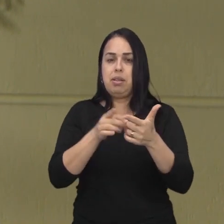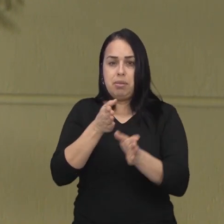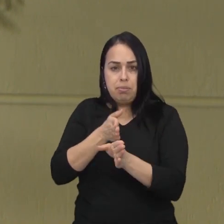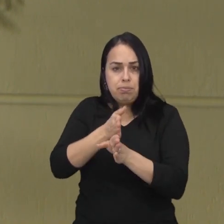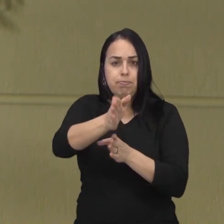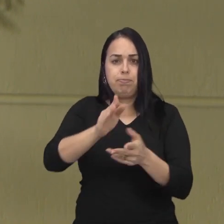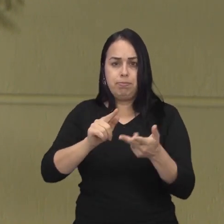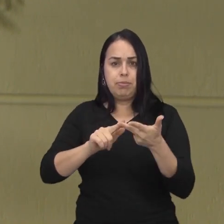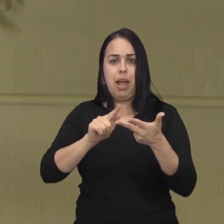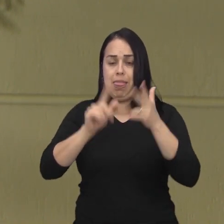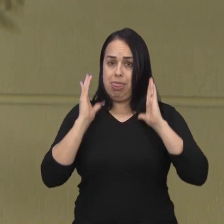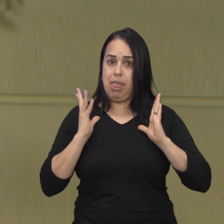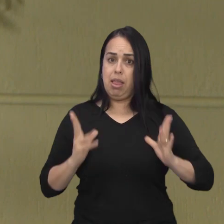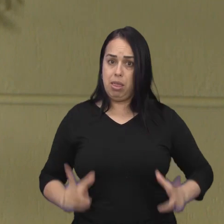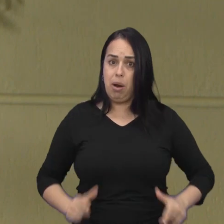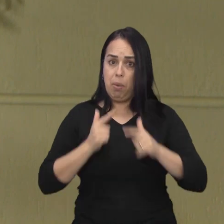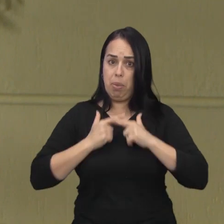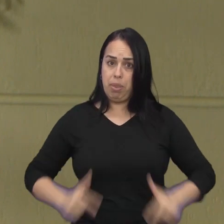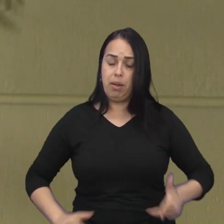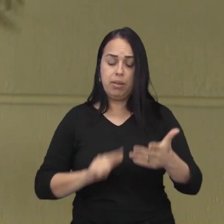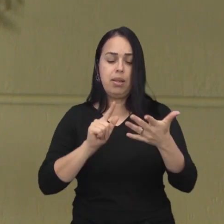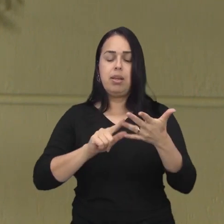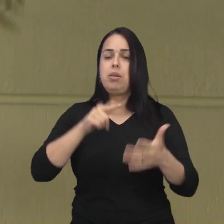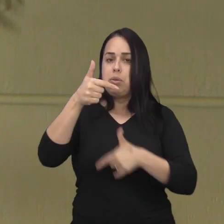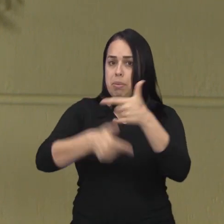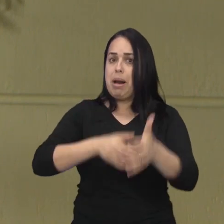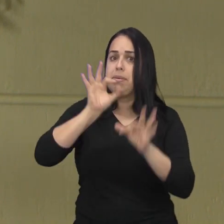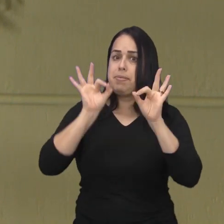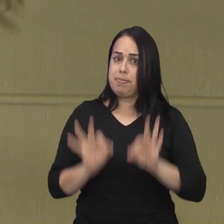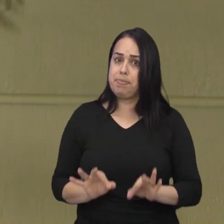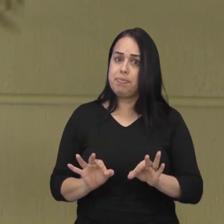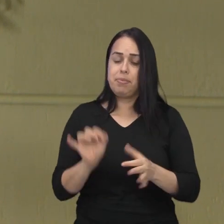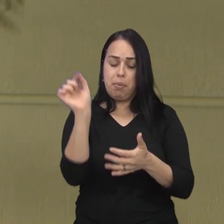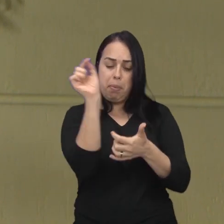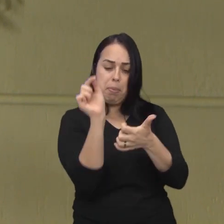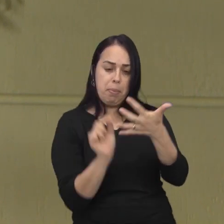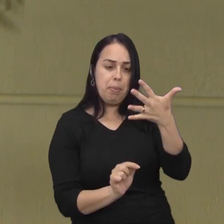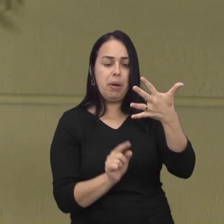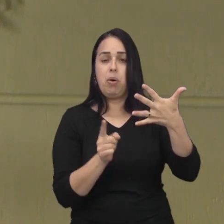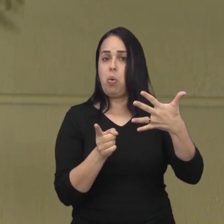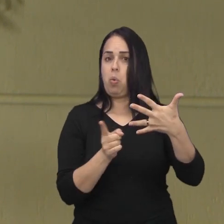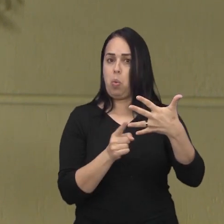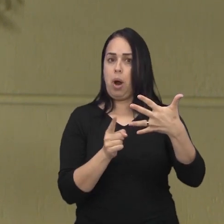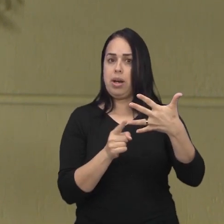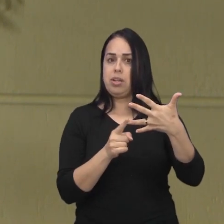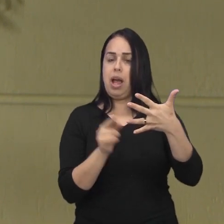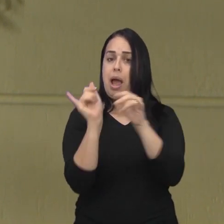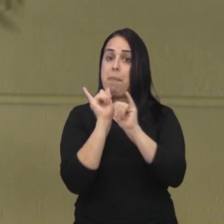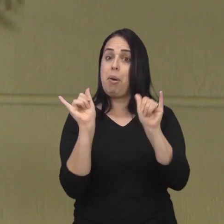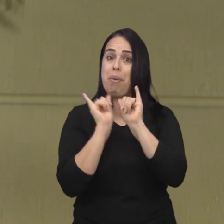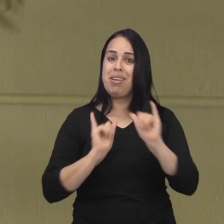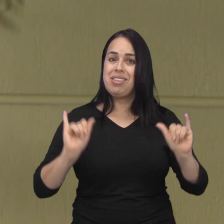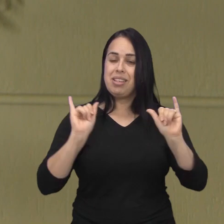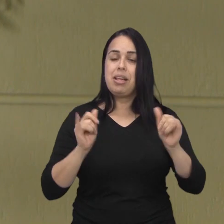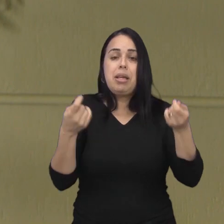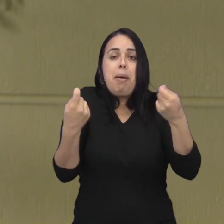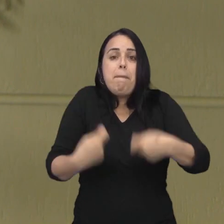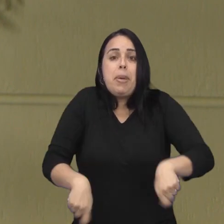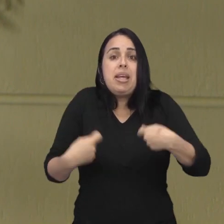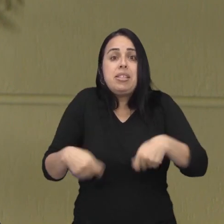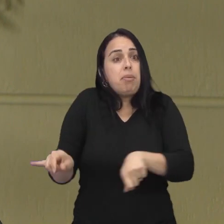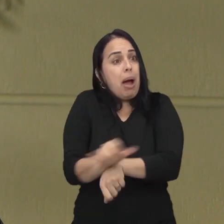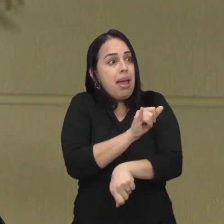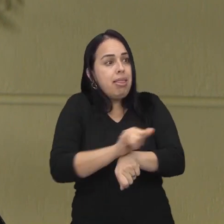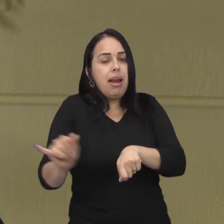a impessoalidade, a moralidade pública, a publicidade e a eficiência. Então, esse quarto princípio, a